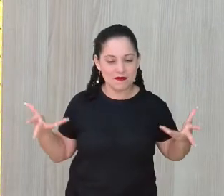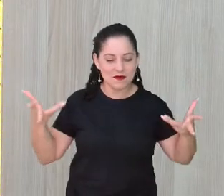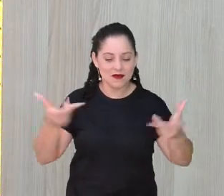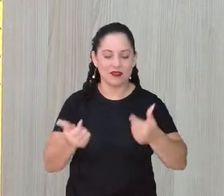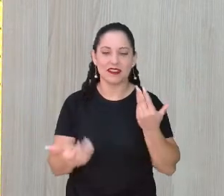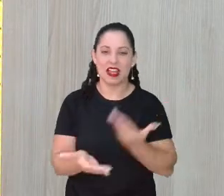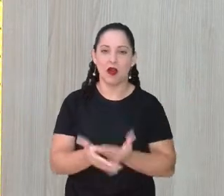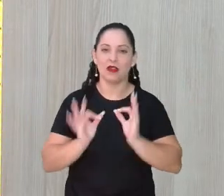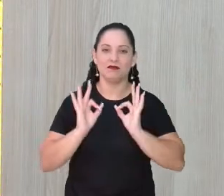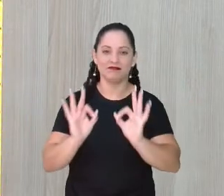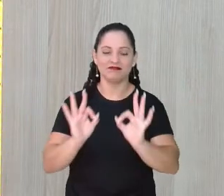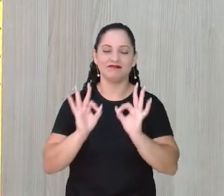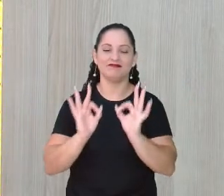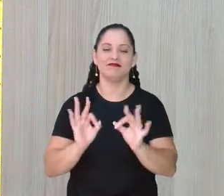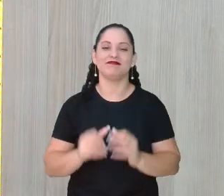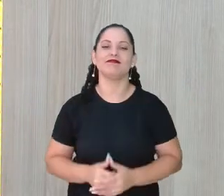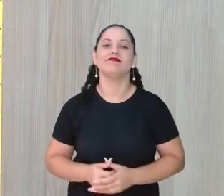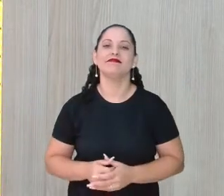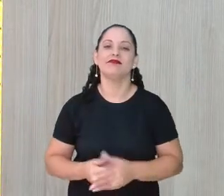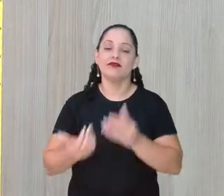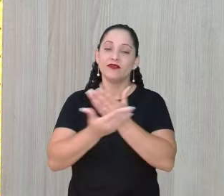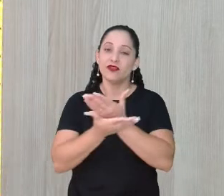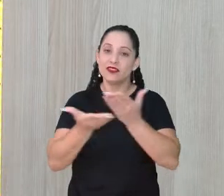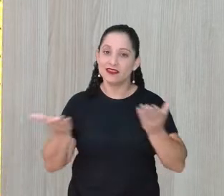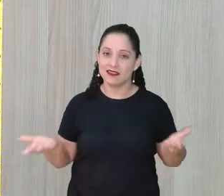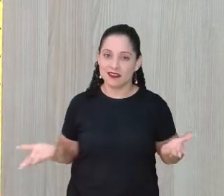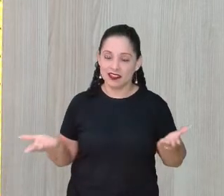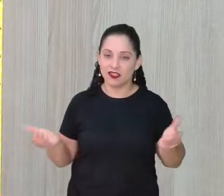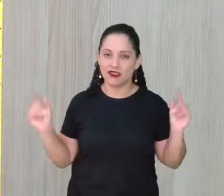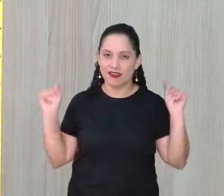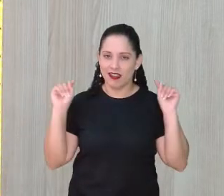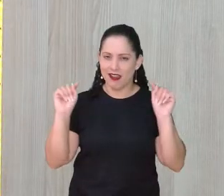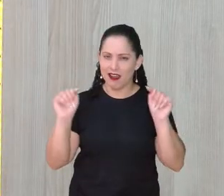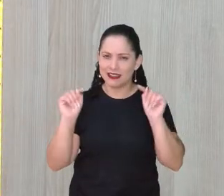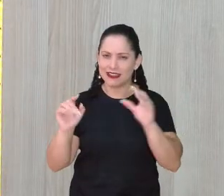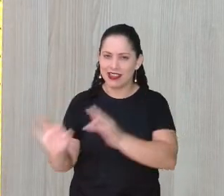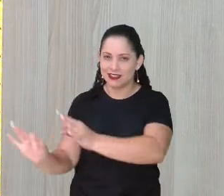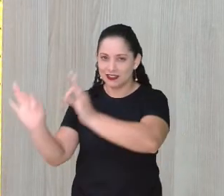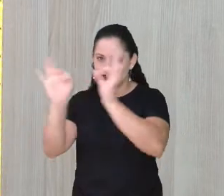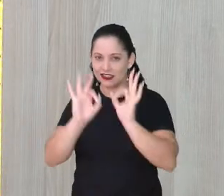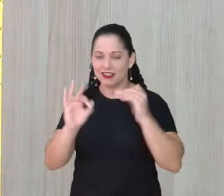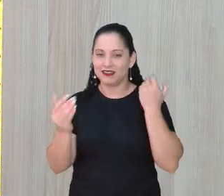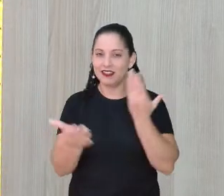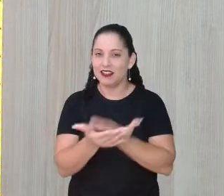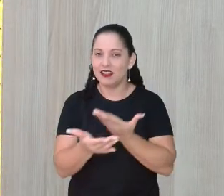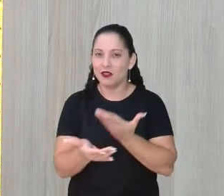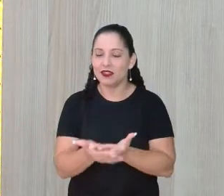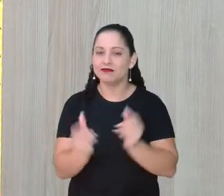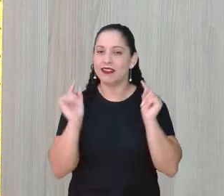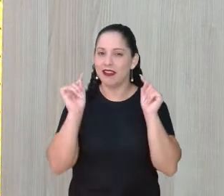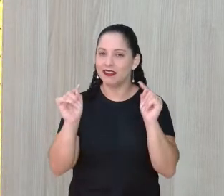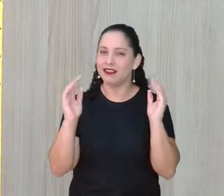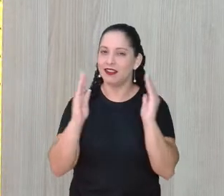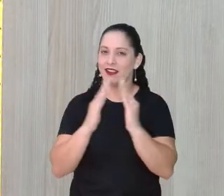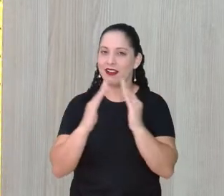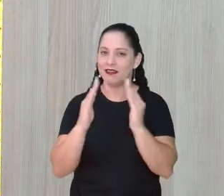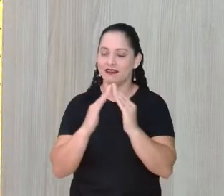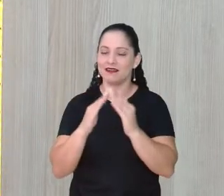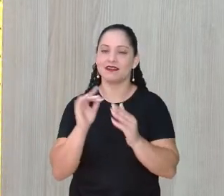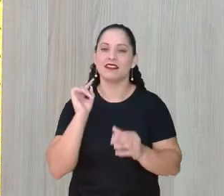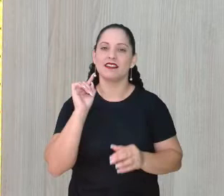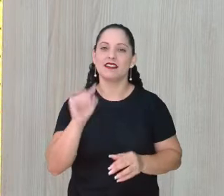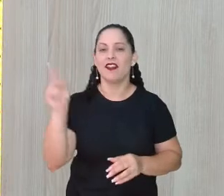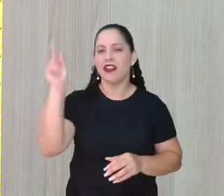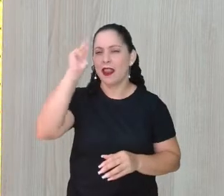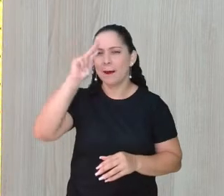de hoje promete. Então, se você aí está assistindo a aula em casa, você tem que lembrar